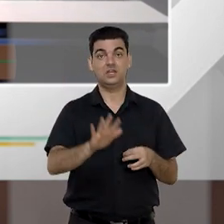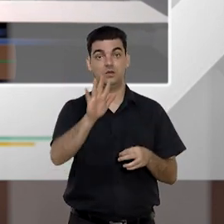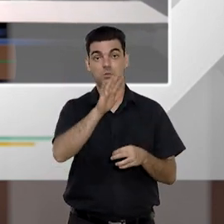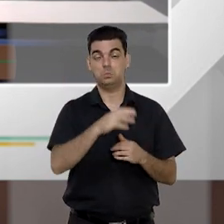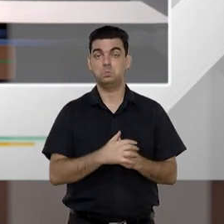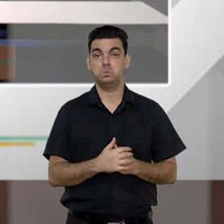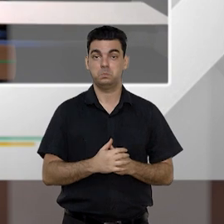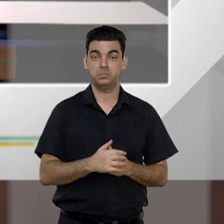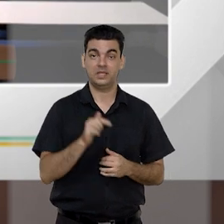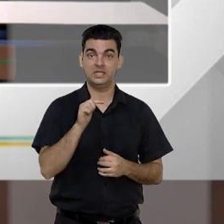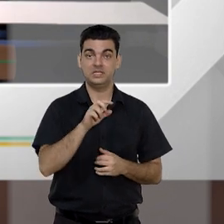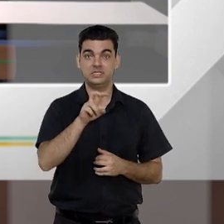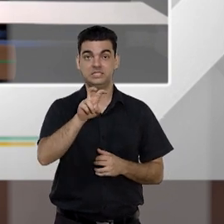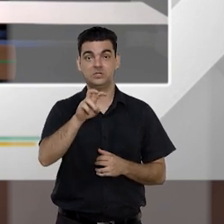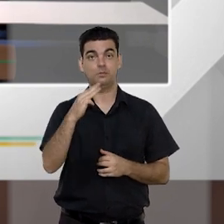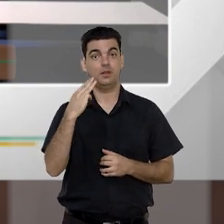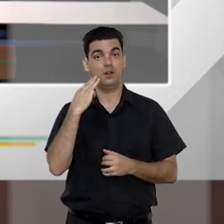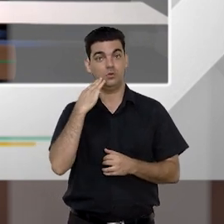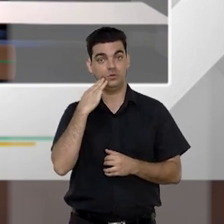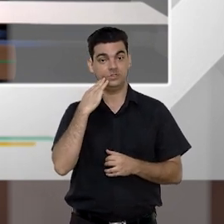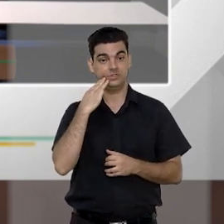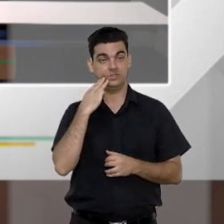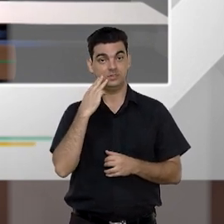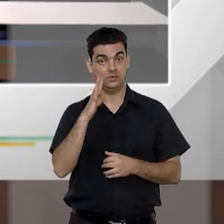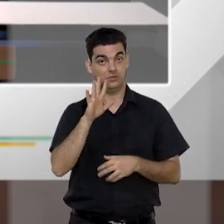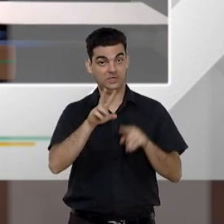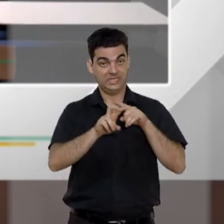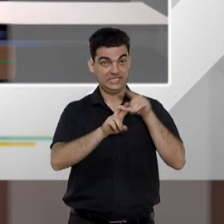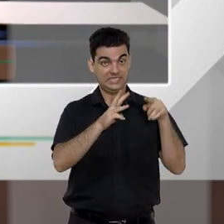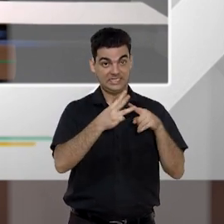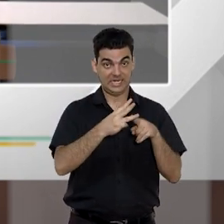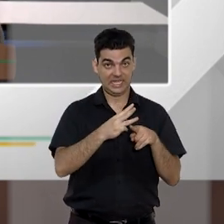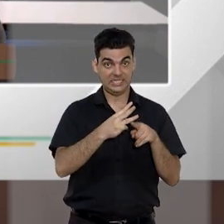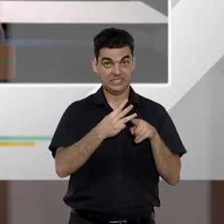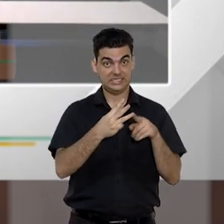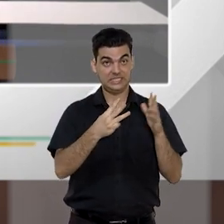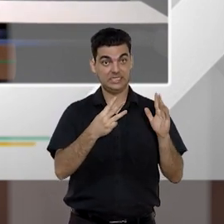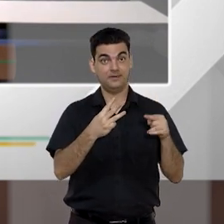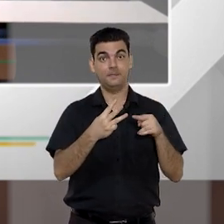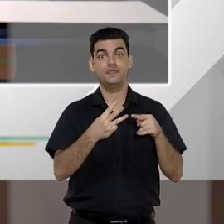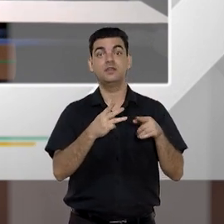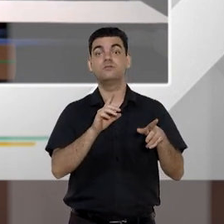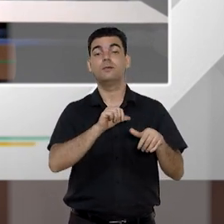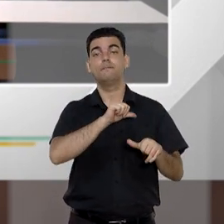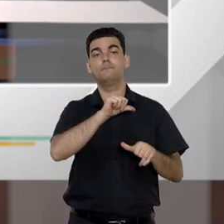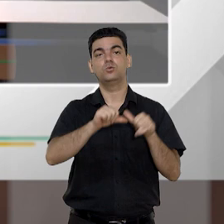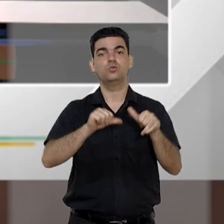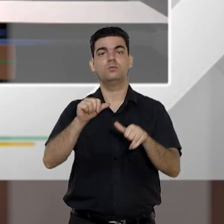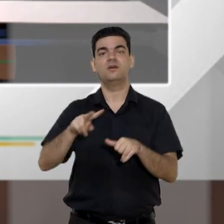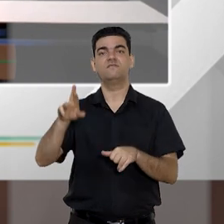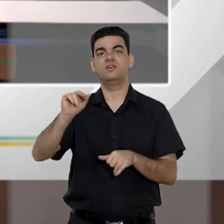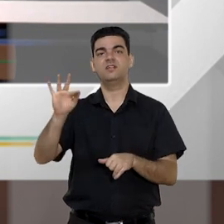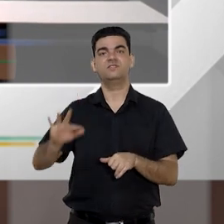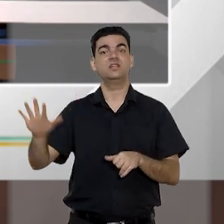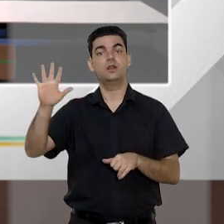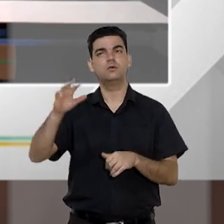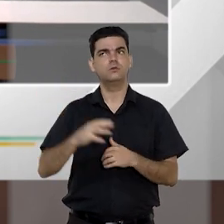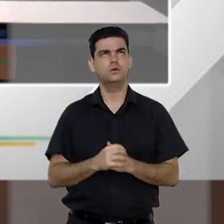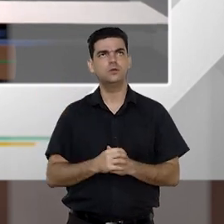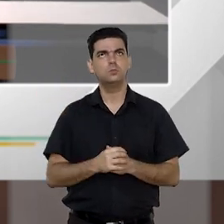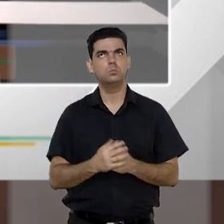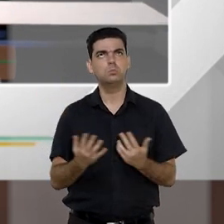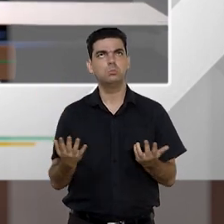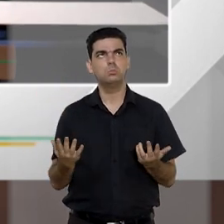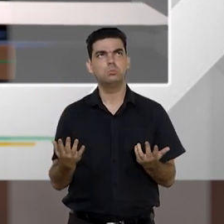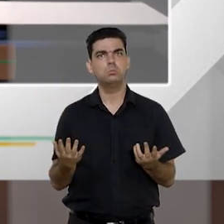Federal. Desses 5 milhões, 3 milhões, como o doutor Rodolfo falou, foram para os juizados especiais